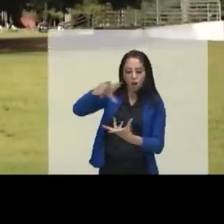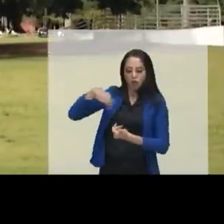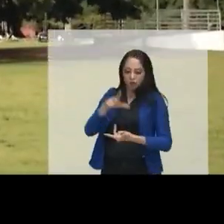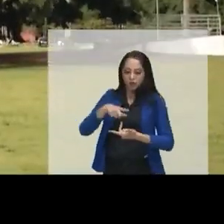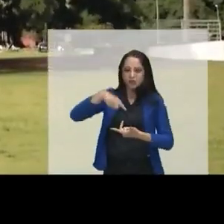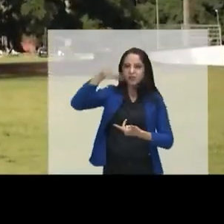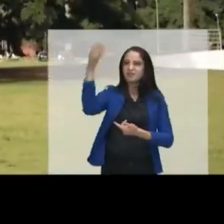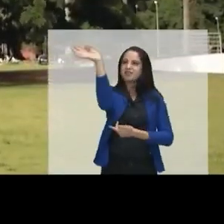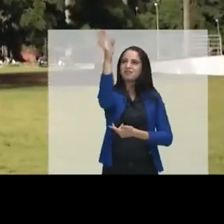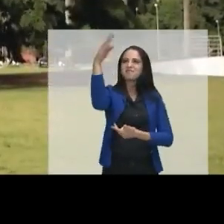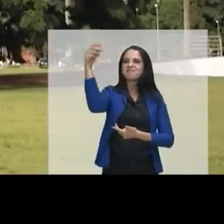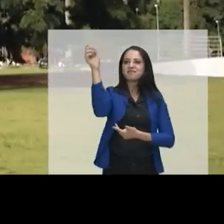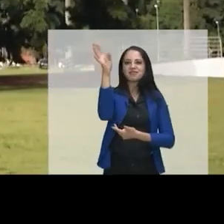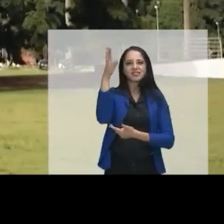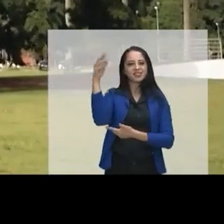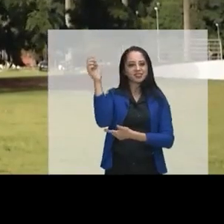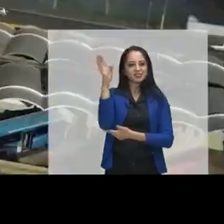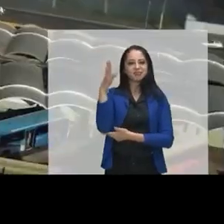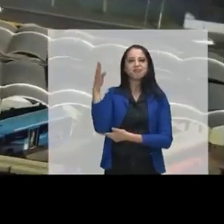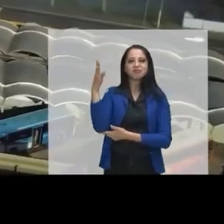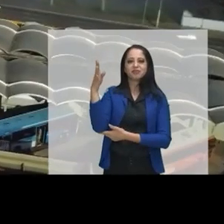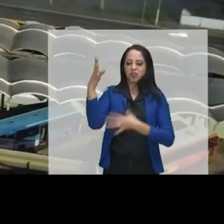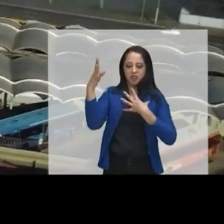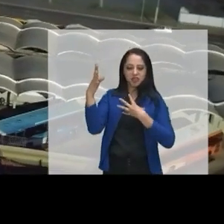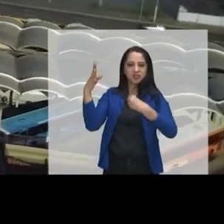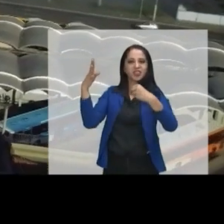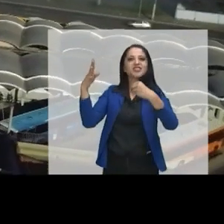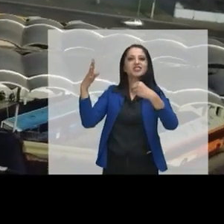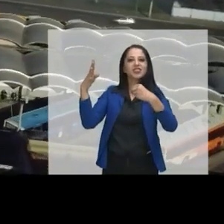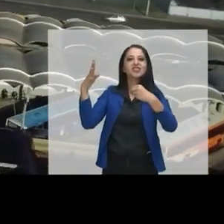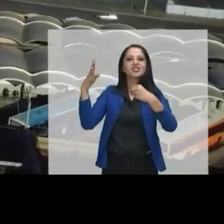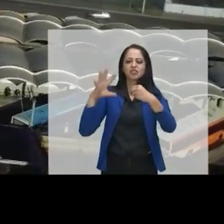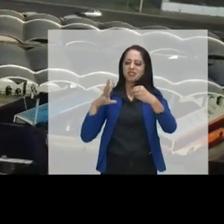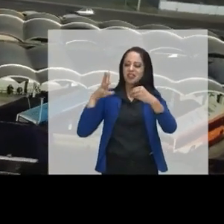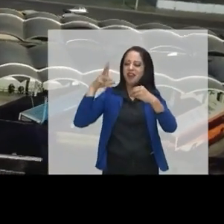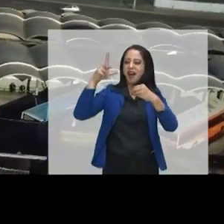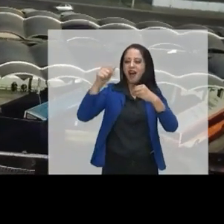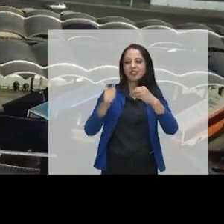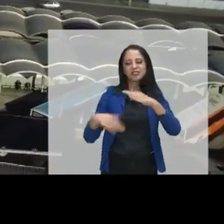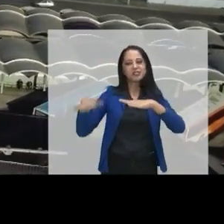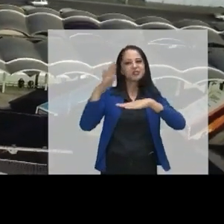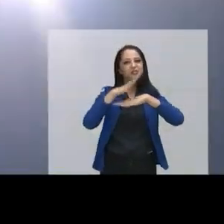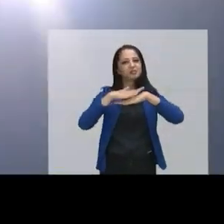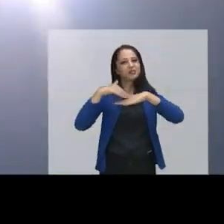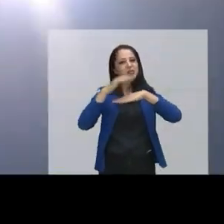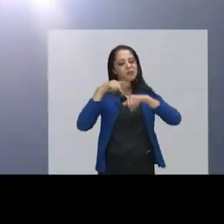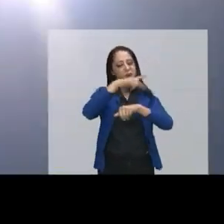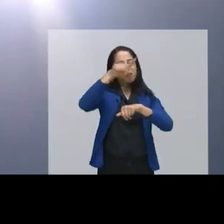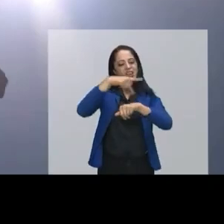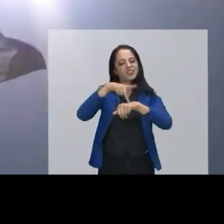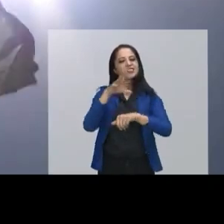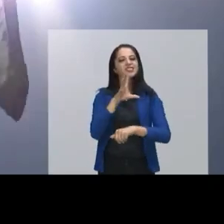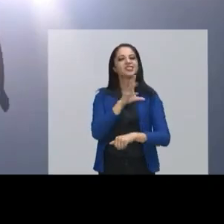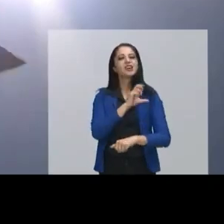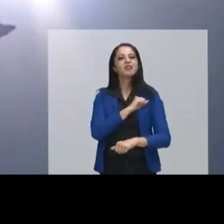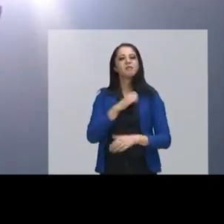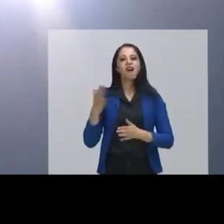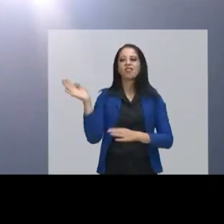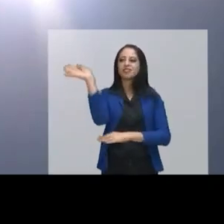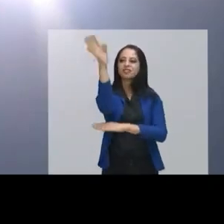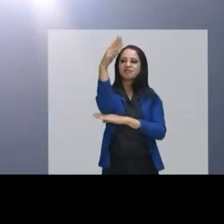milas do Brasil a pátria amada dos filhos desse soas mã Gentil patada